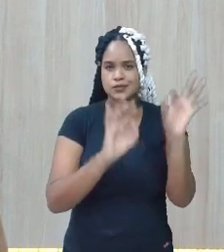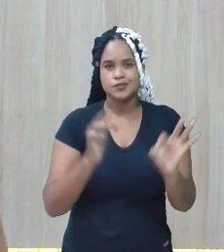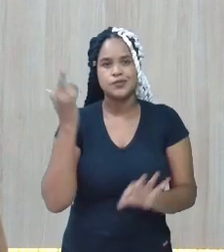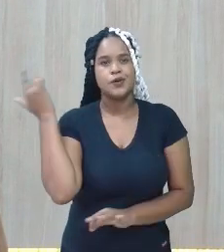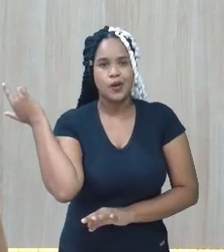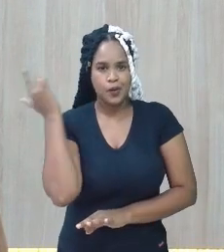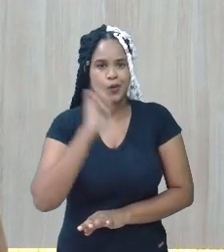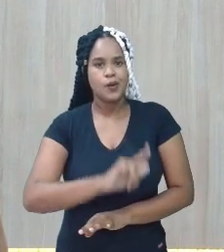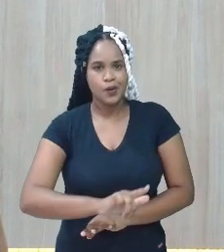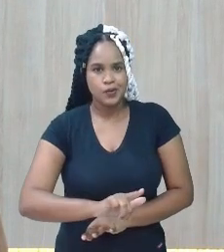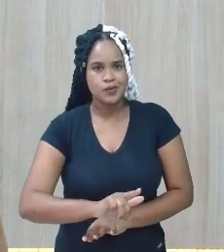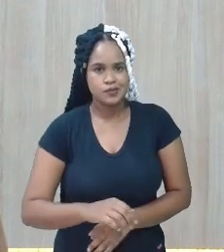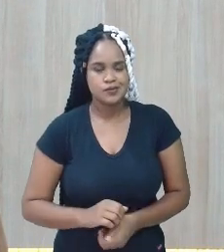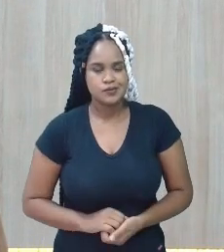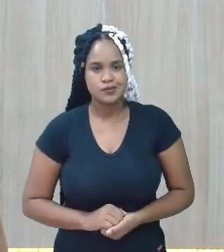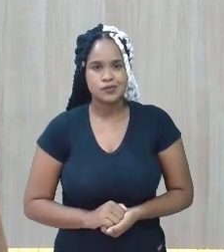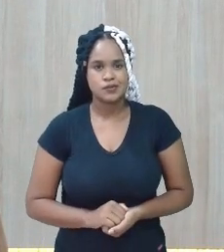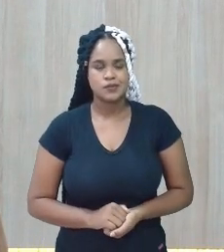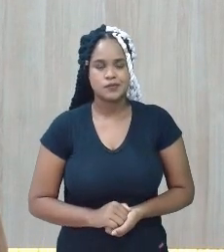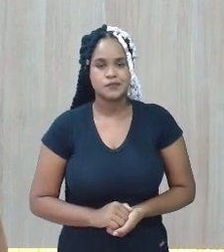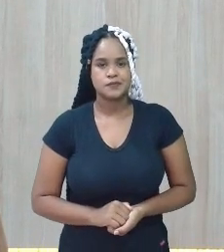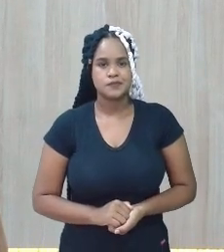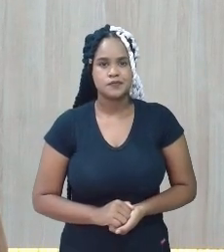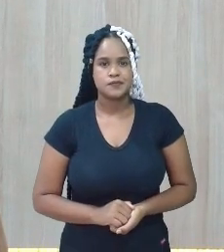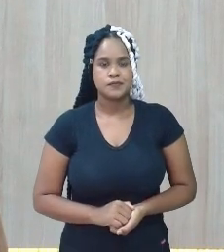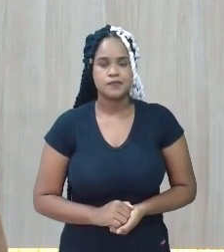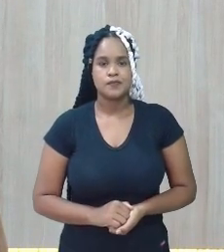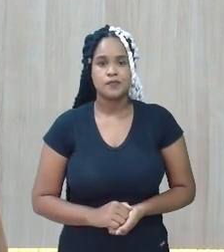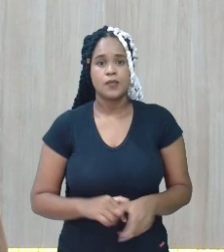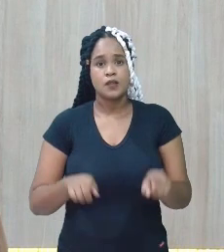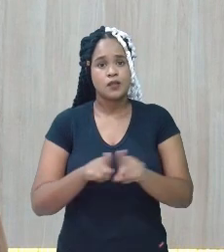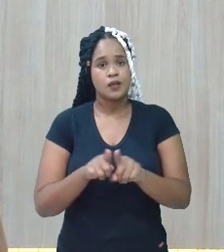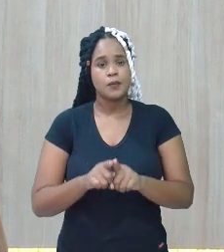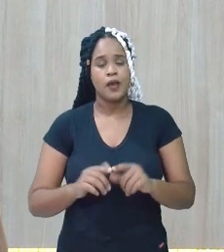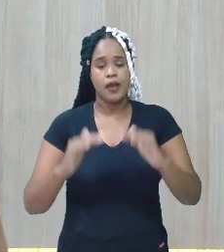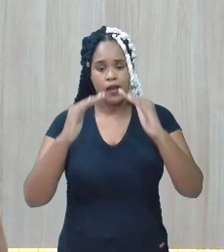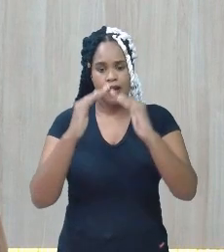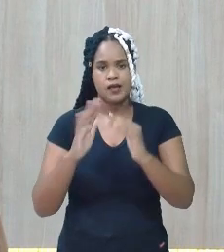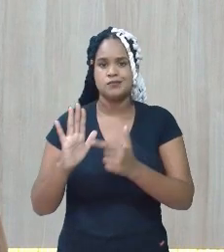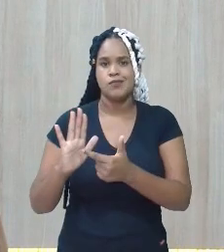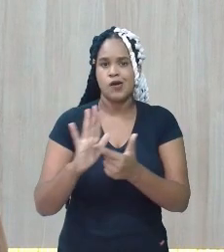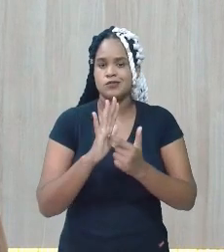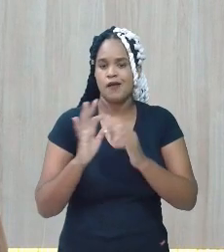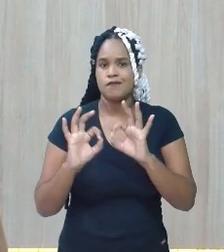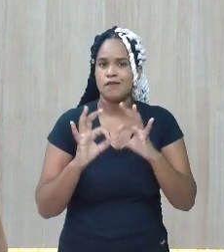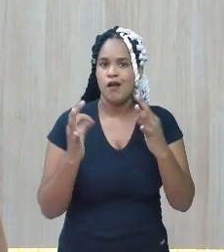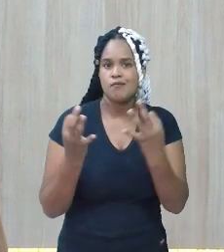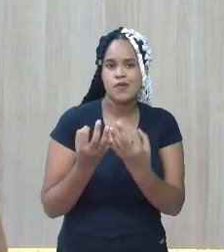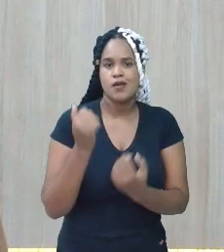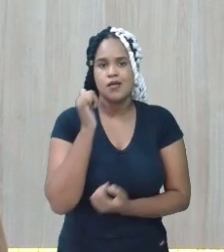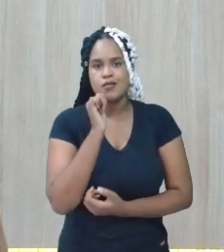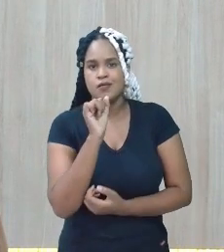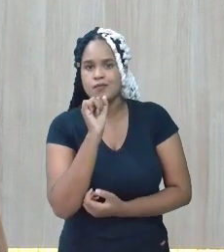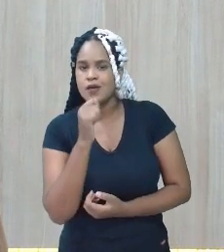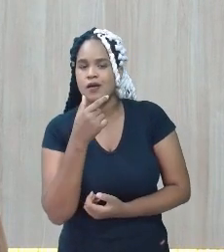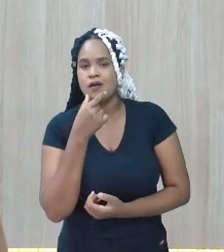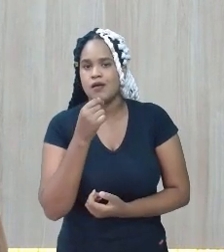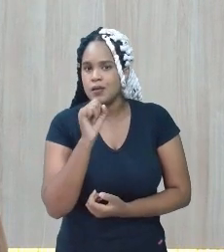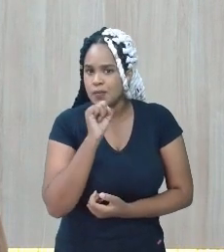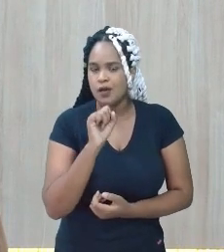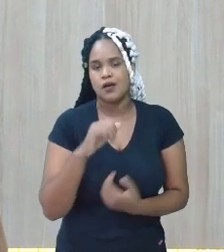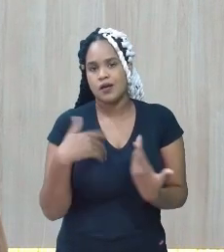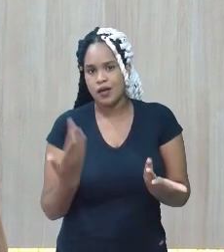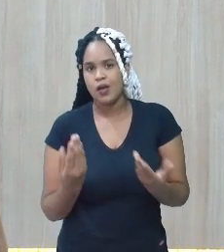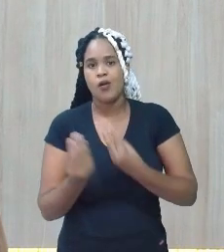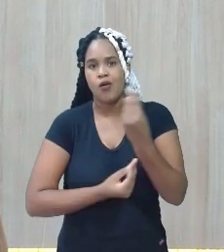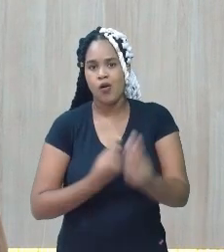aparecer quanto de assistir. E em casa à noite mostrar para a mãe, para o pai, para a sua família a